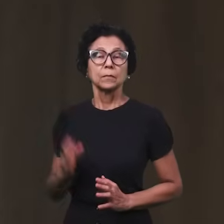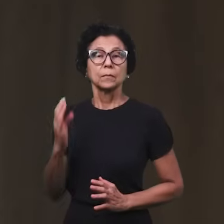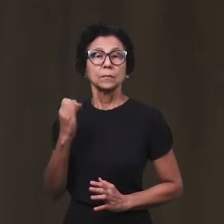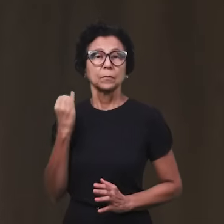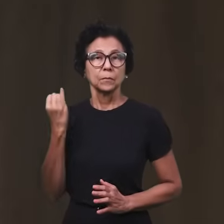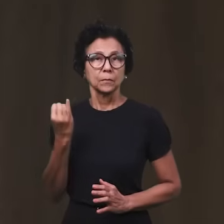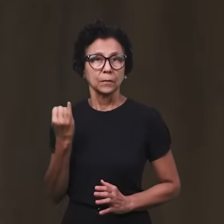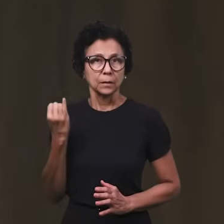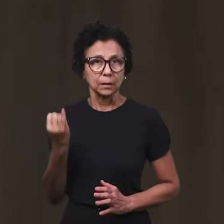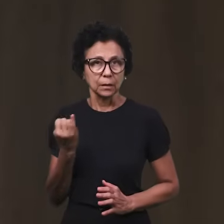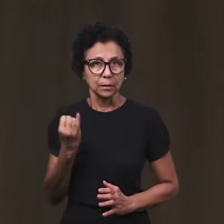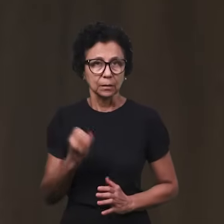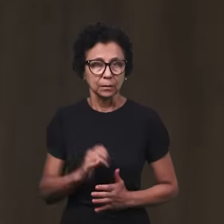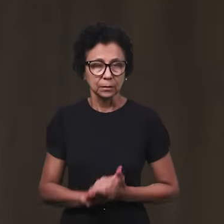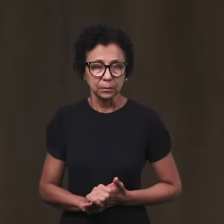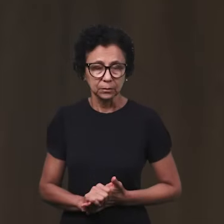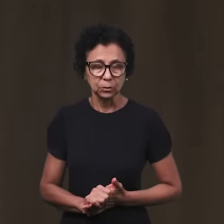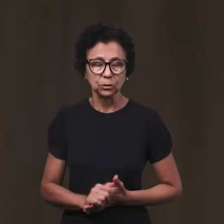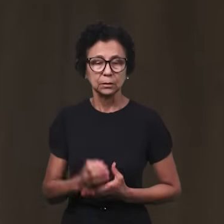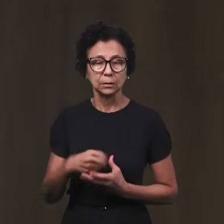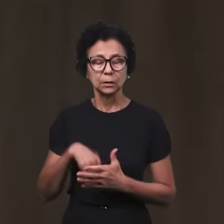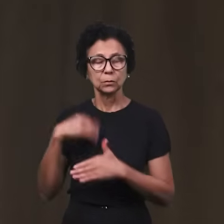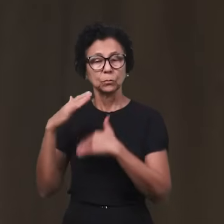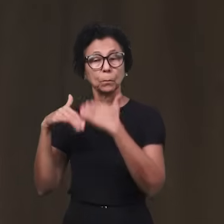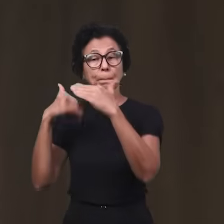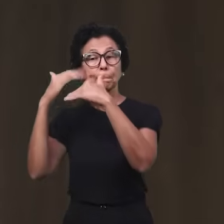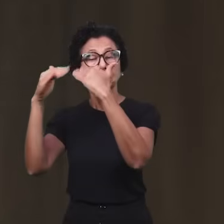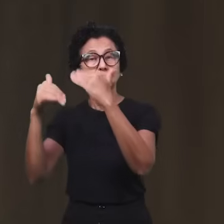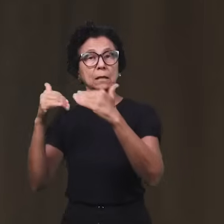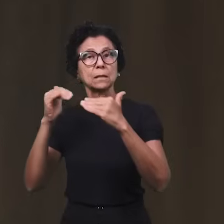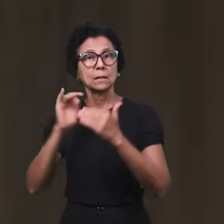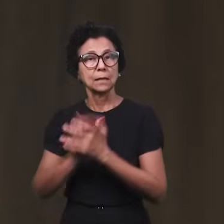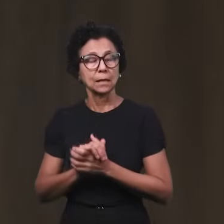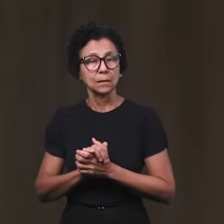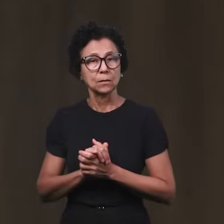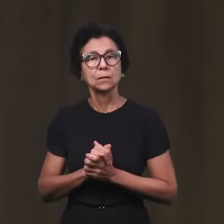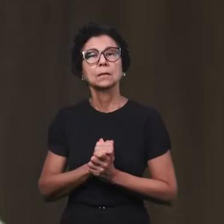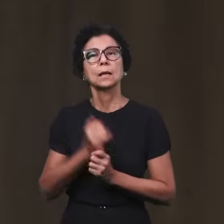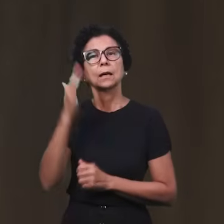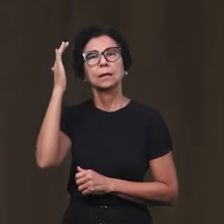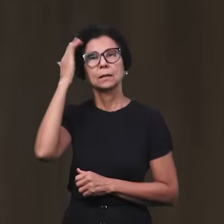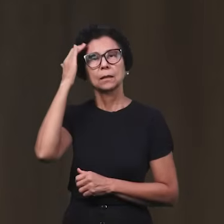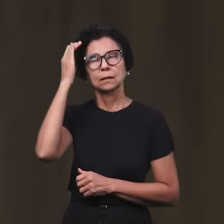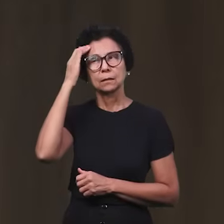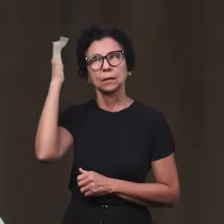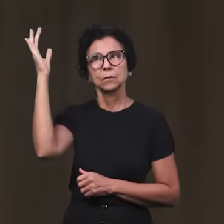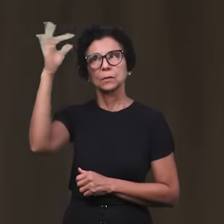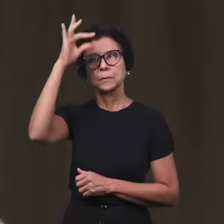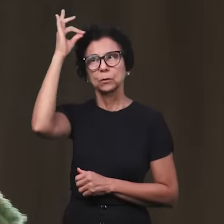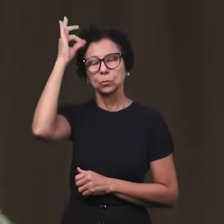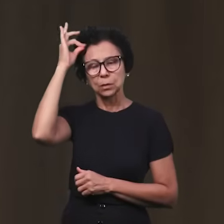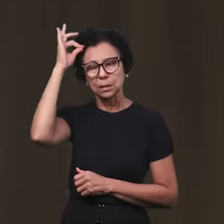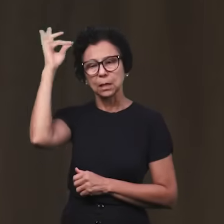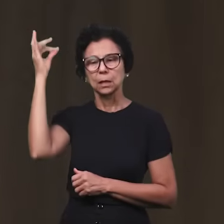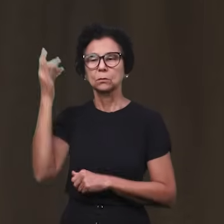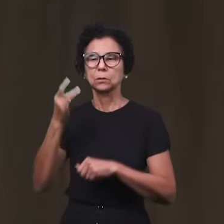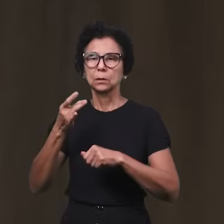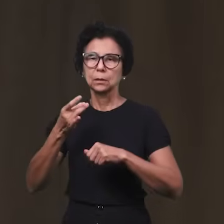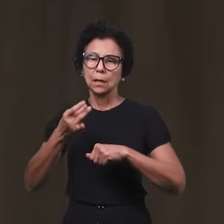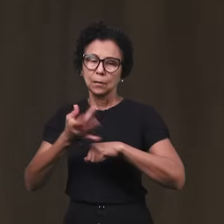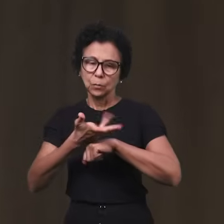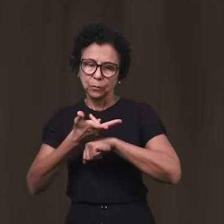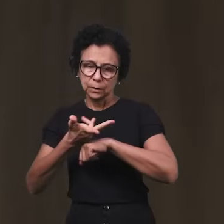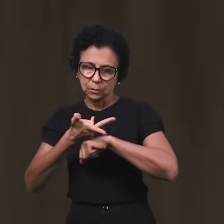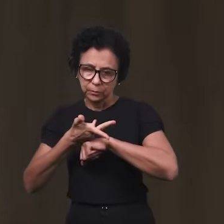conduzir. Então, o importante é termos esse processo na nossa vida, entendermos, nós estamos em processo, o Espírito Santo está gerando em